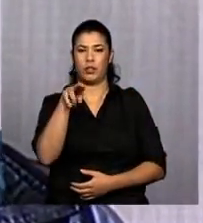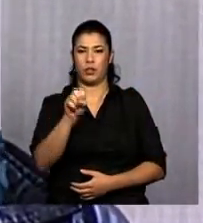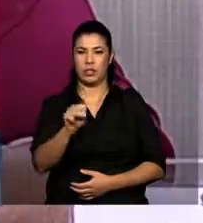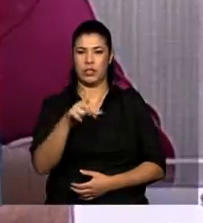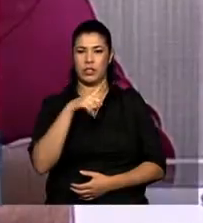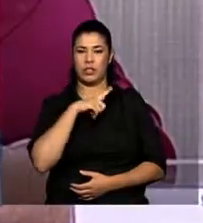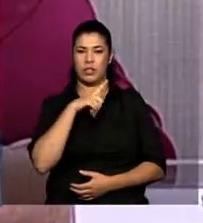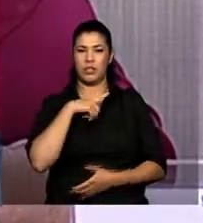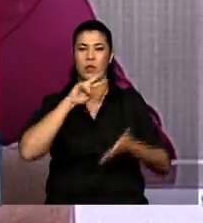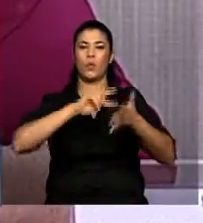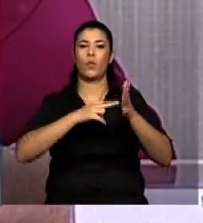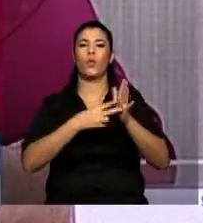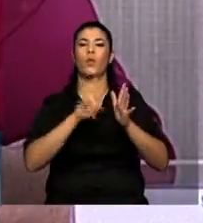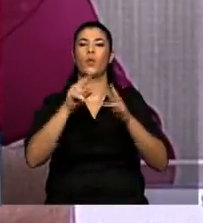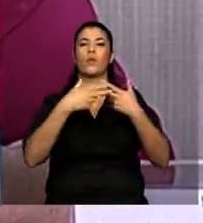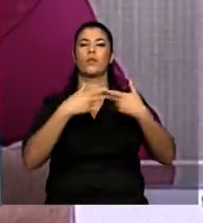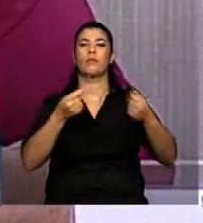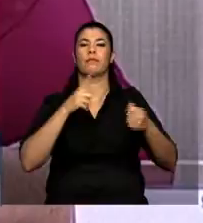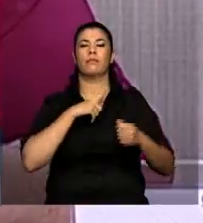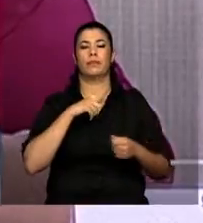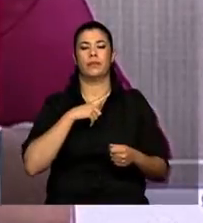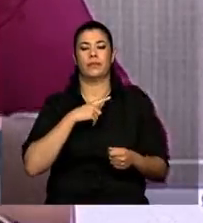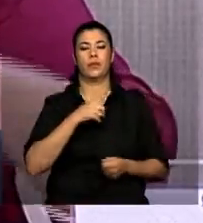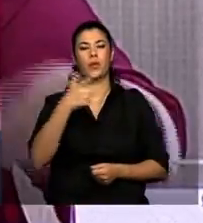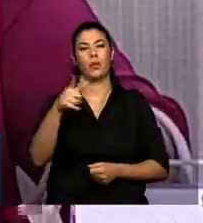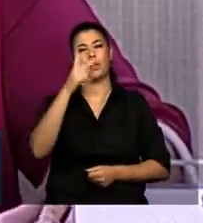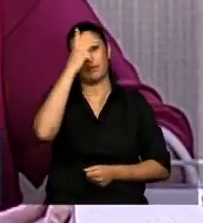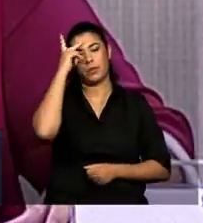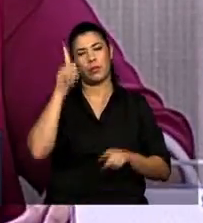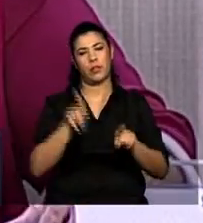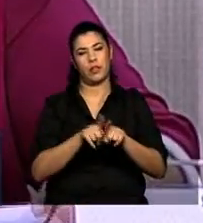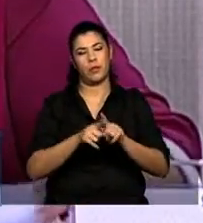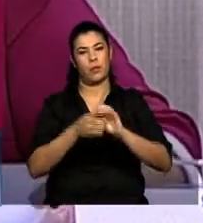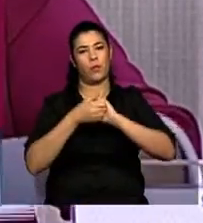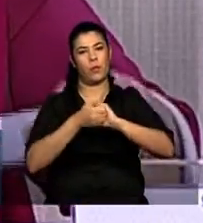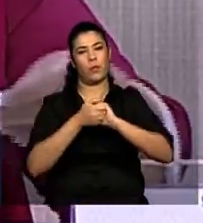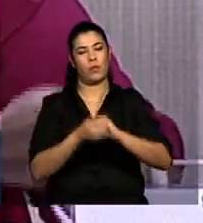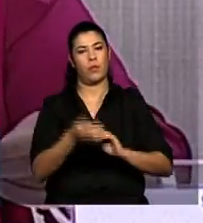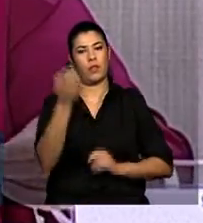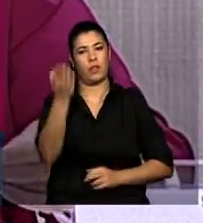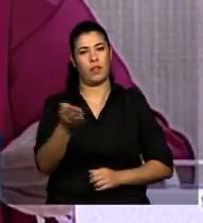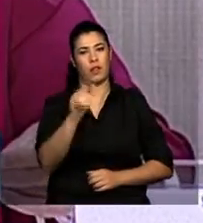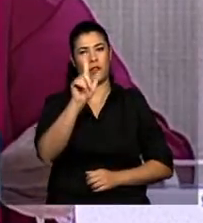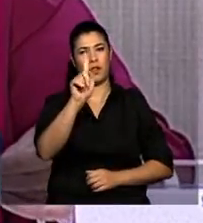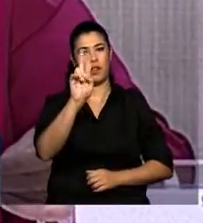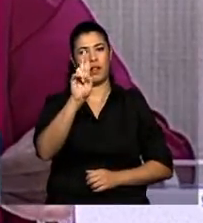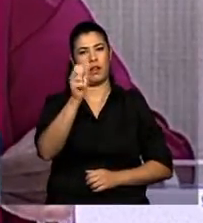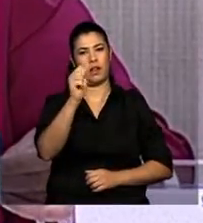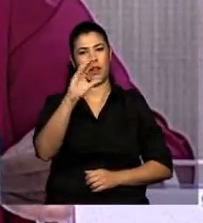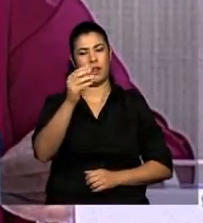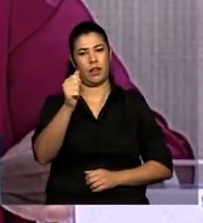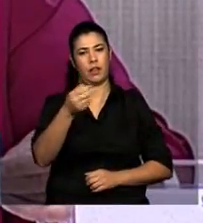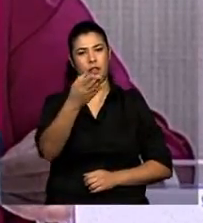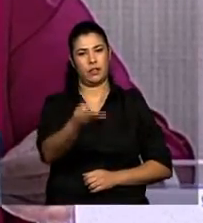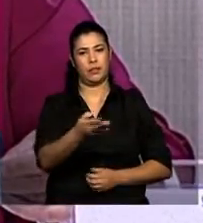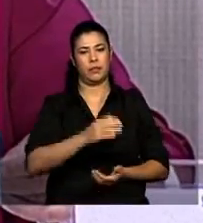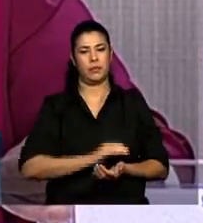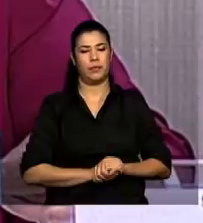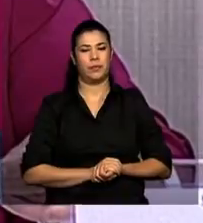nós estamos fazendo aqui. Tá? A outra pessoa que eu queria saudar é a Graça Cabral. Dá para levantar, Graça?